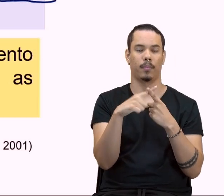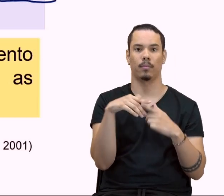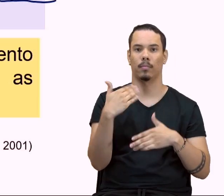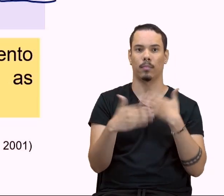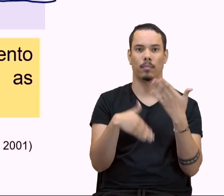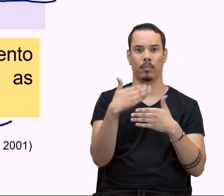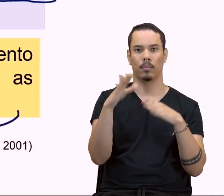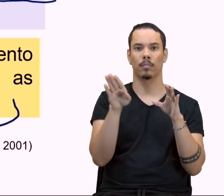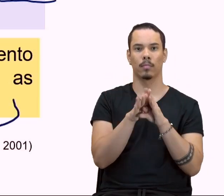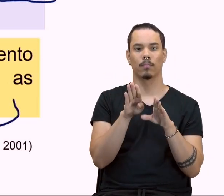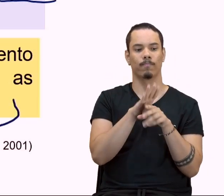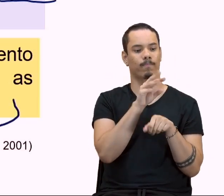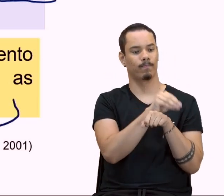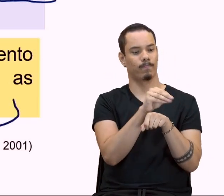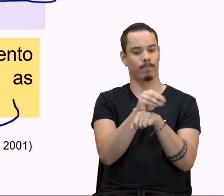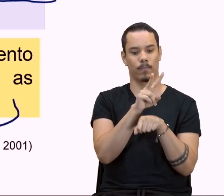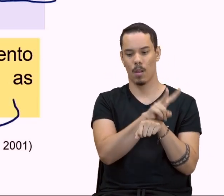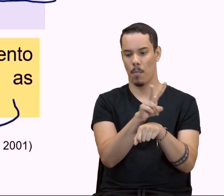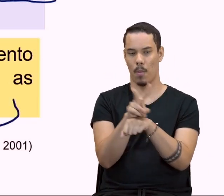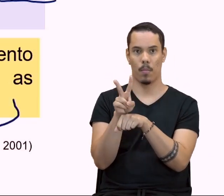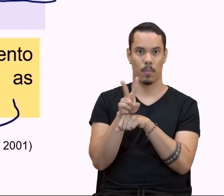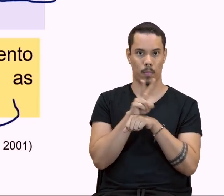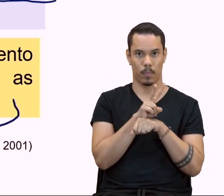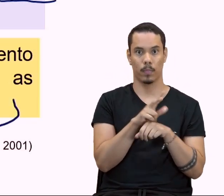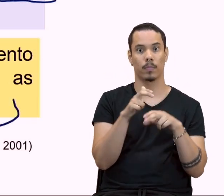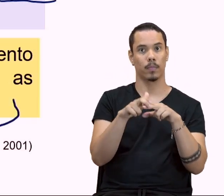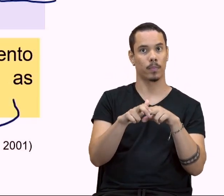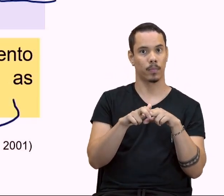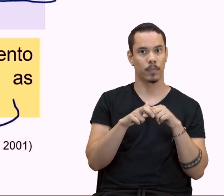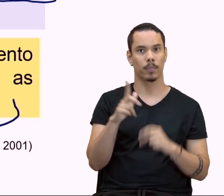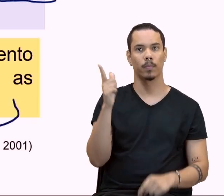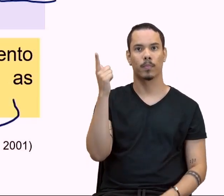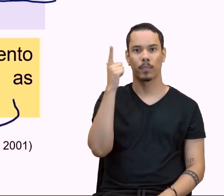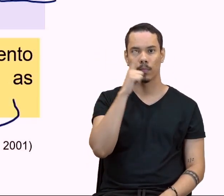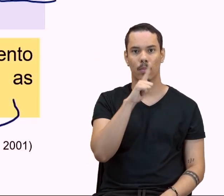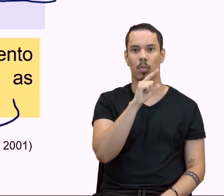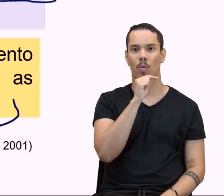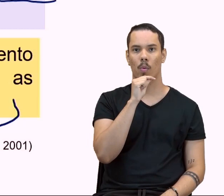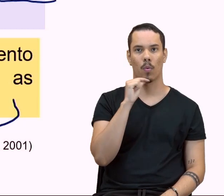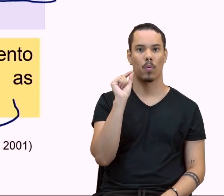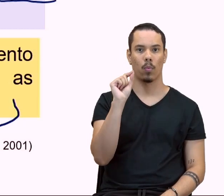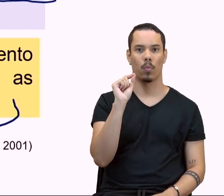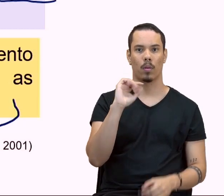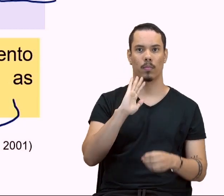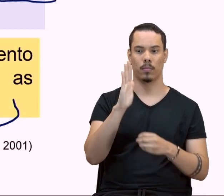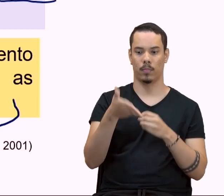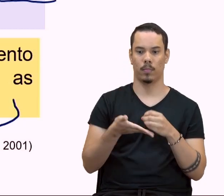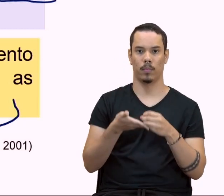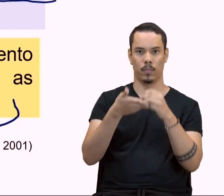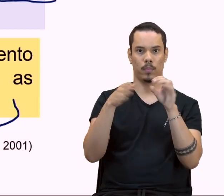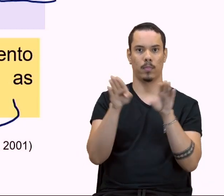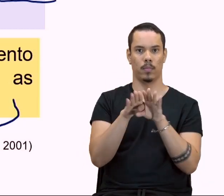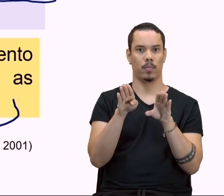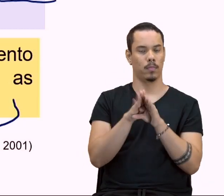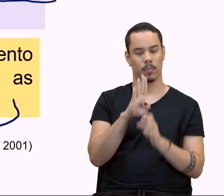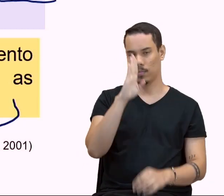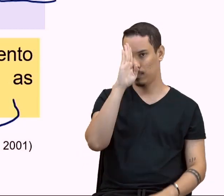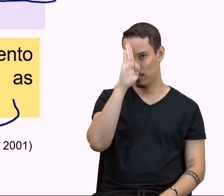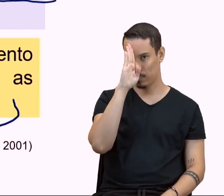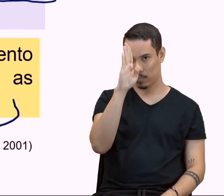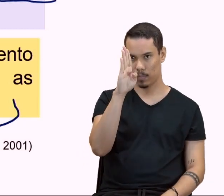e preservação. Então, o Planaflora buscou sustentabilidade e preservação, Rogério. Com